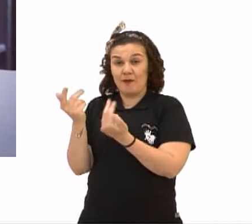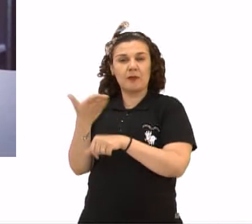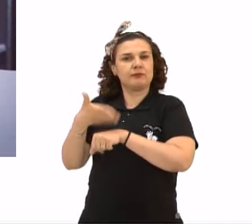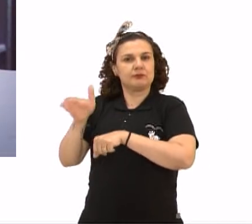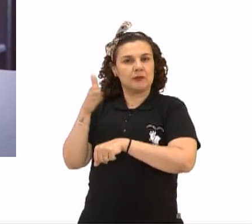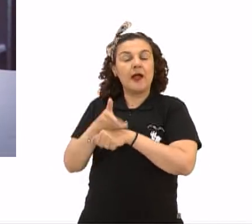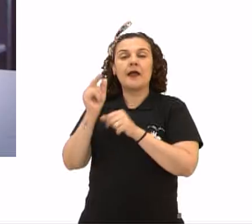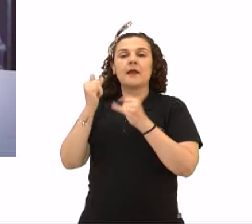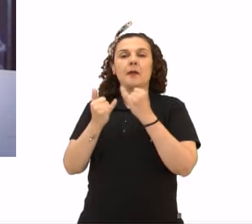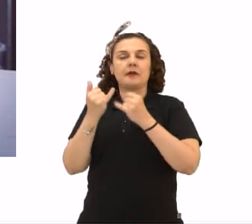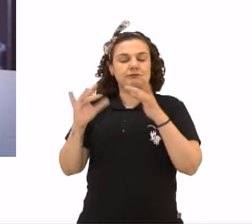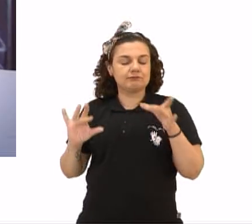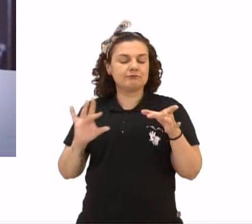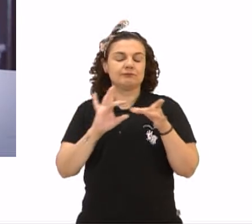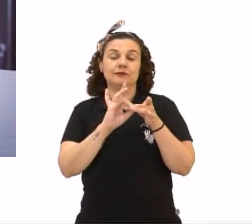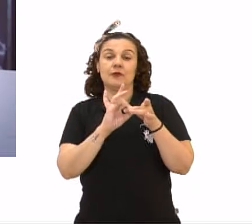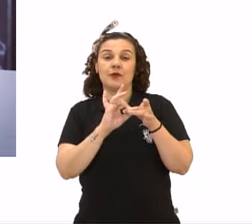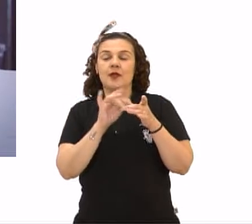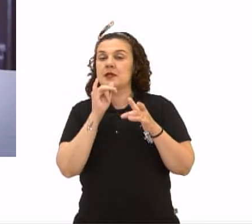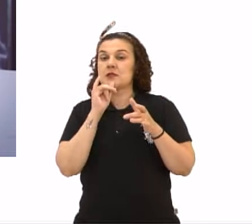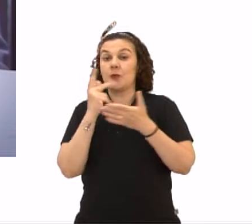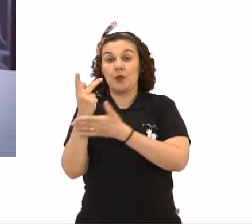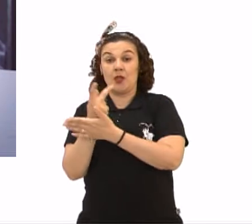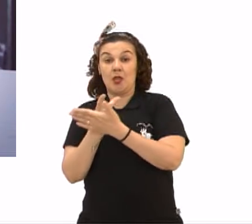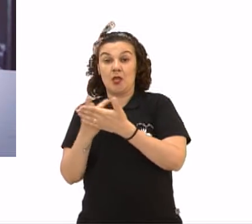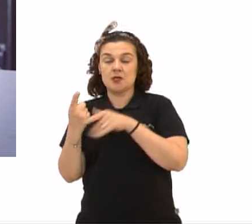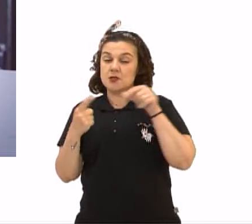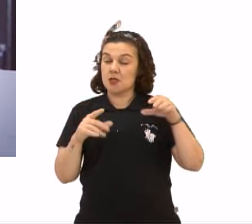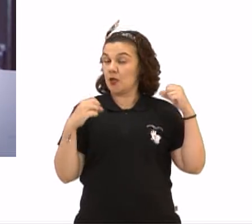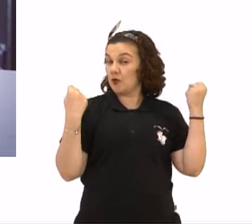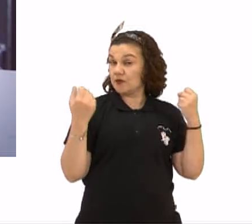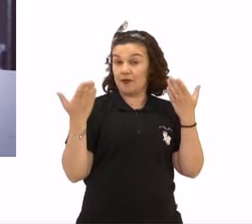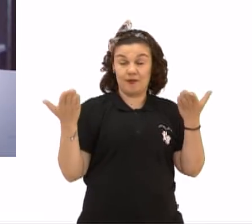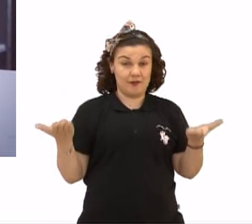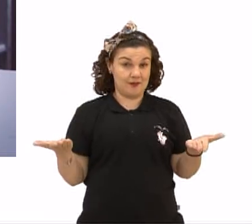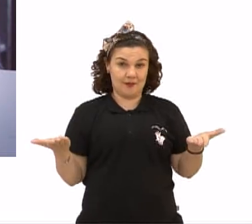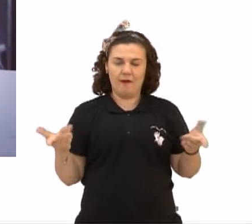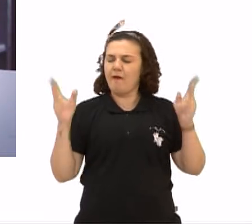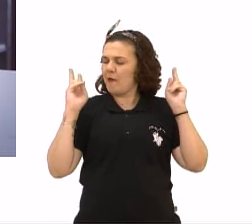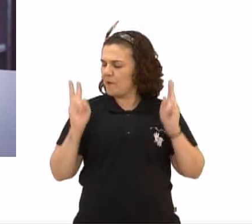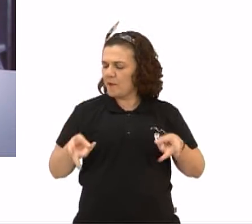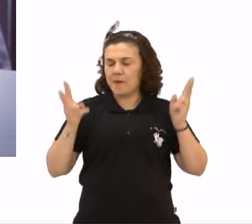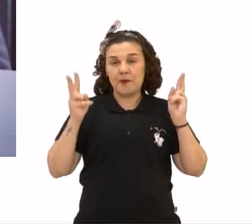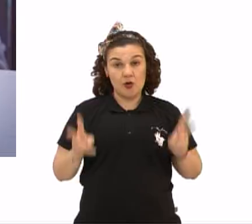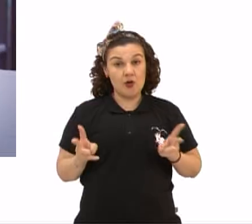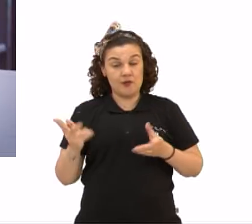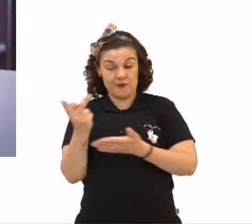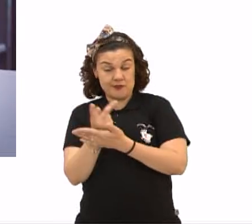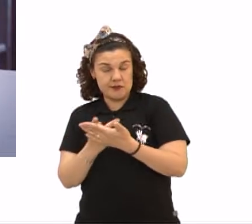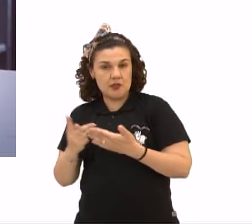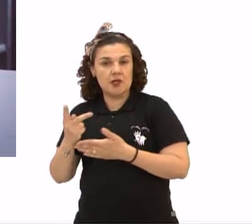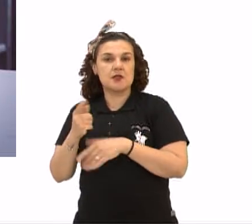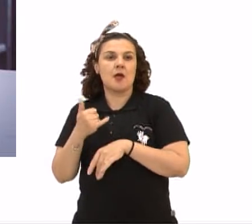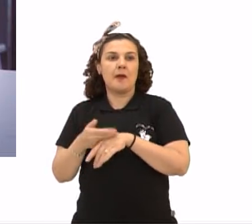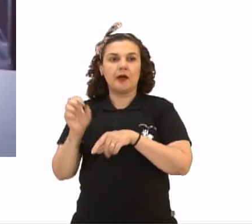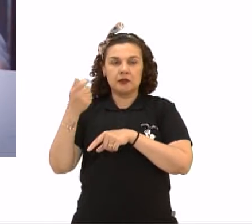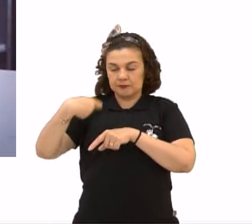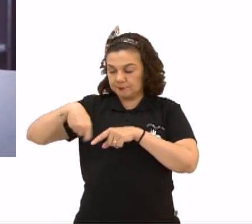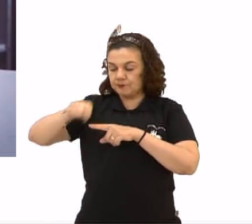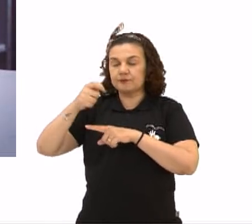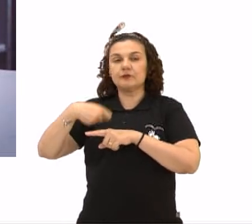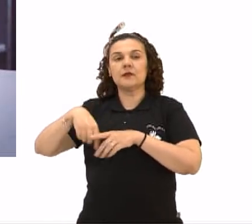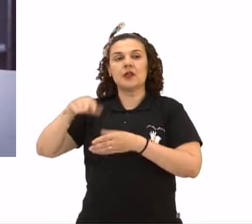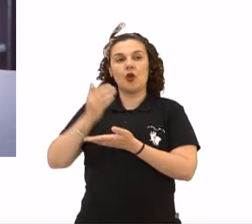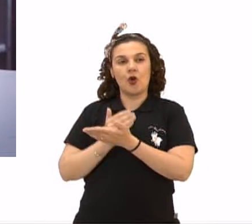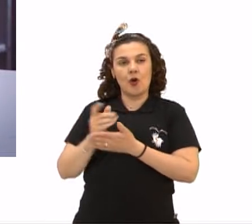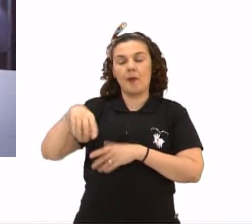pode fazer uma ponte muito grande, assim, do desenho com atividade física. É a mesma coisa, quando você vai desenhar, tem a questão do aquecimento. Você